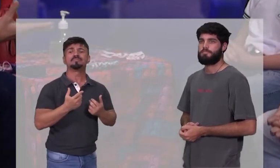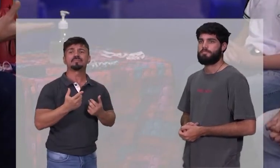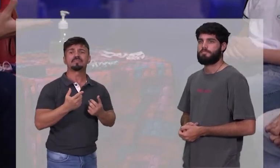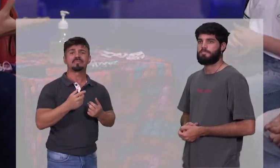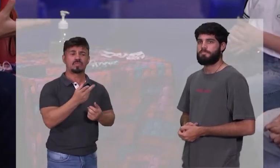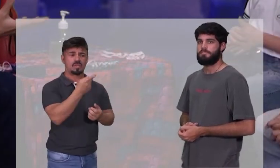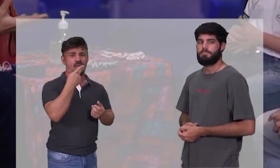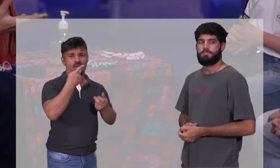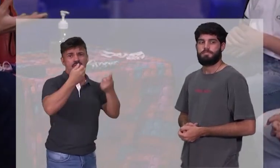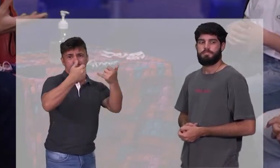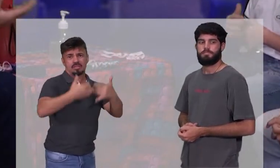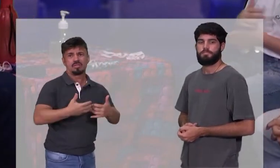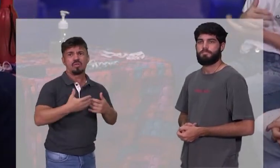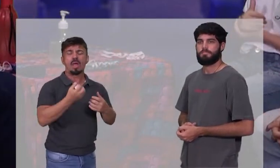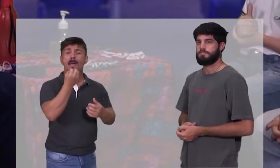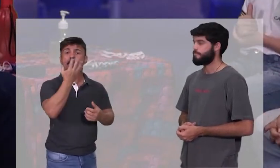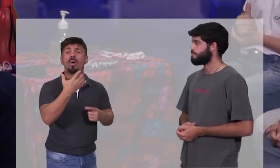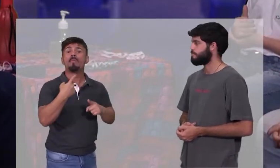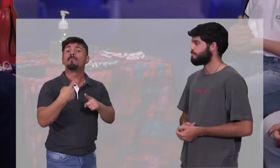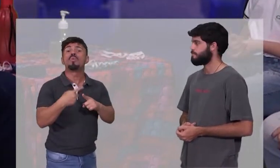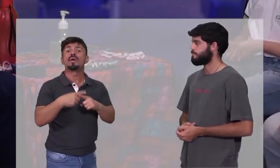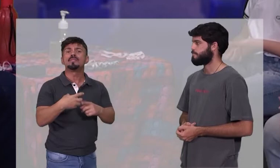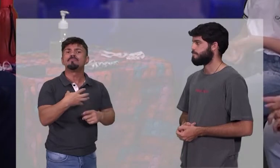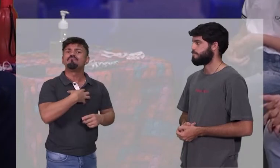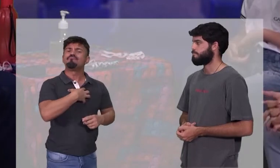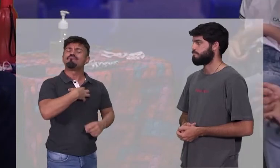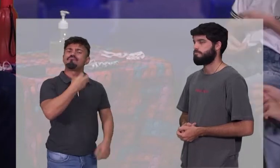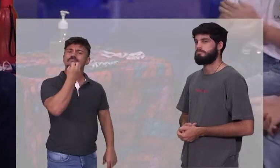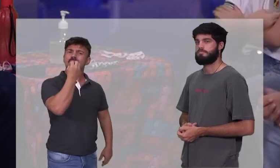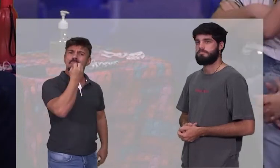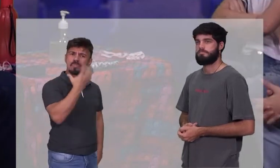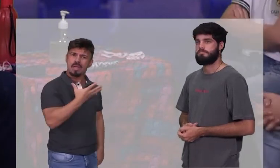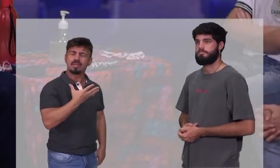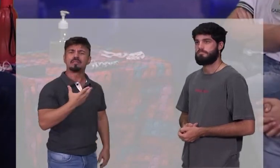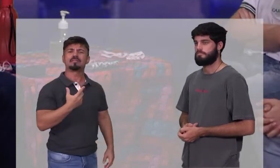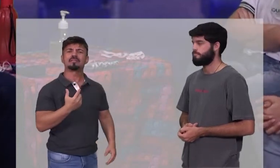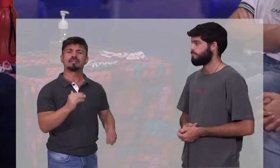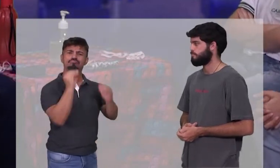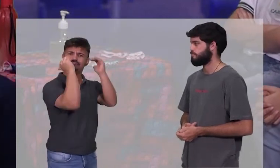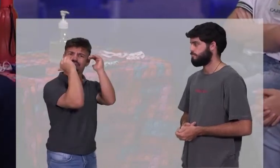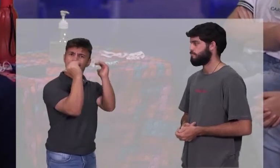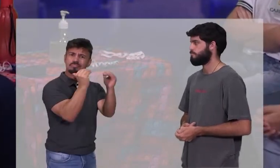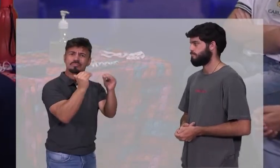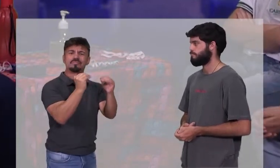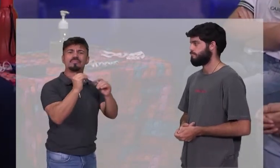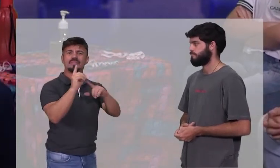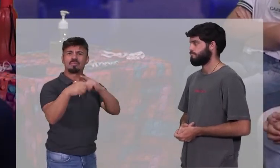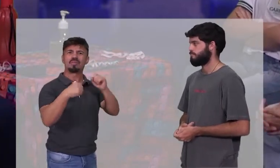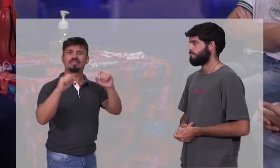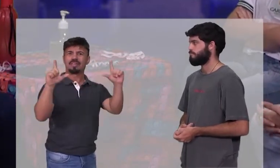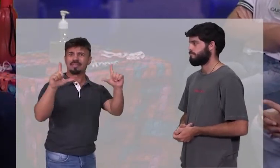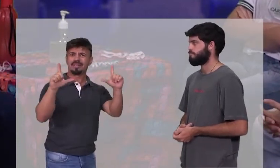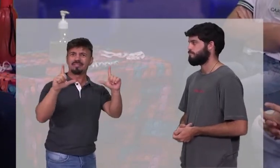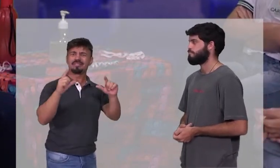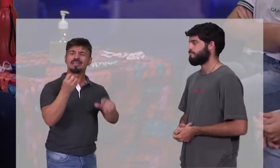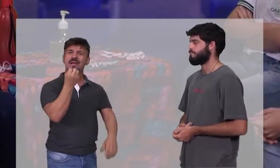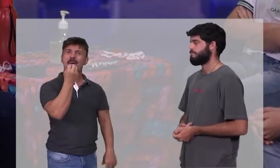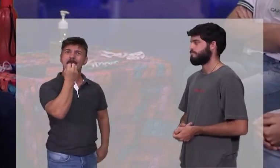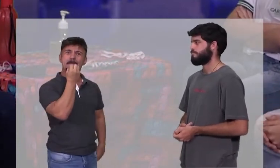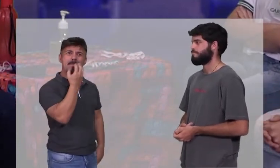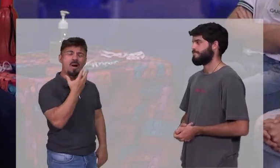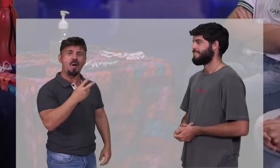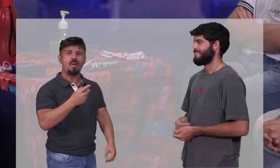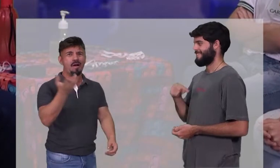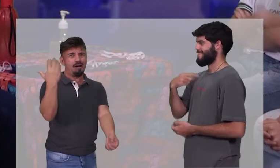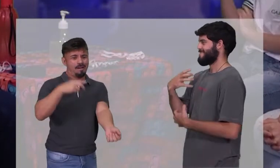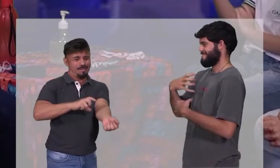essa responsabilidade, como vocês falaram, né? Isso é bom porque faz a gente se sentir bem. Principalmente depois que a gente cumpre, né? Depois a gente vai se ver lá. Vocês vão falar assim, nossa, que bom,